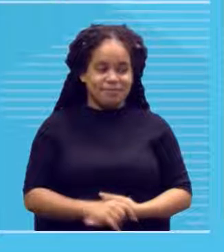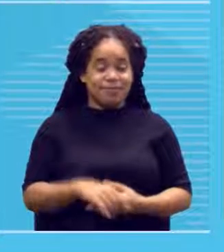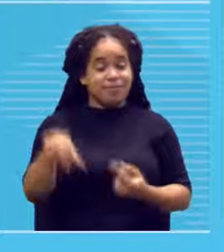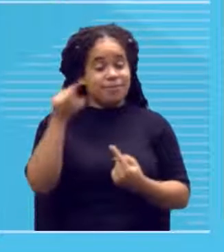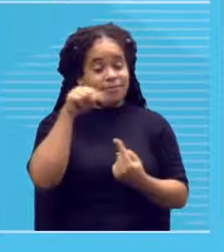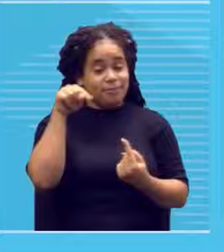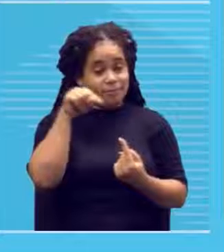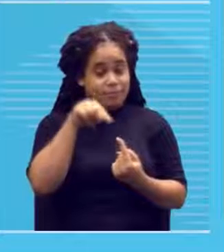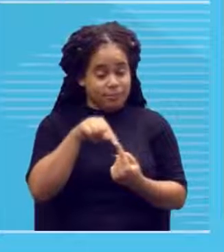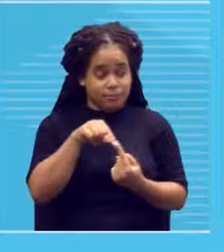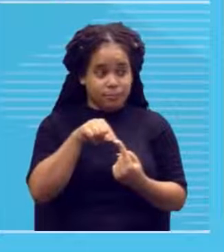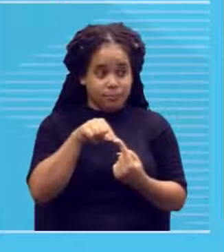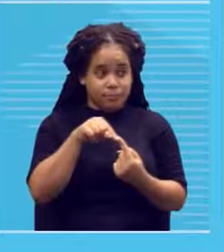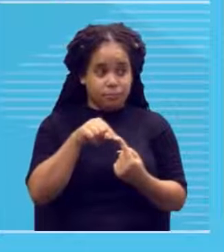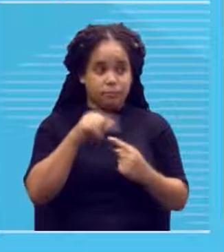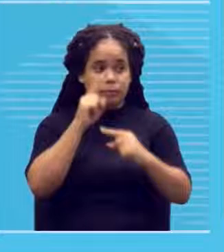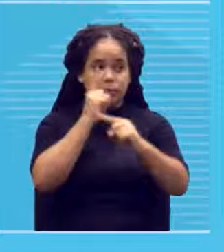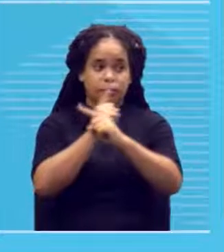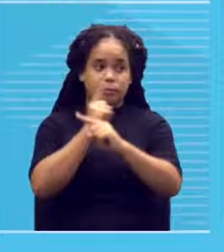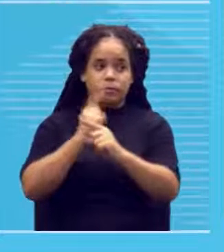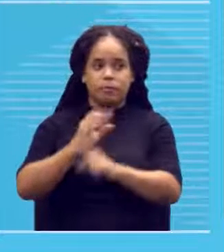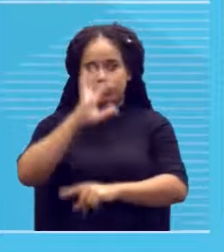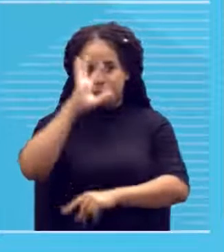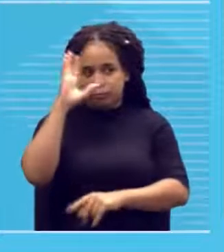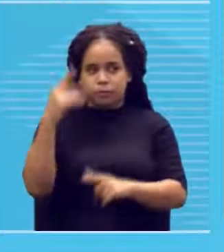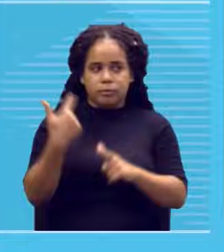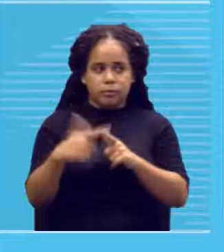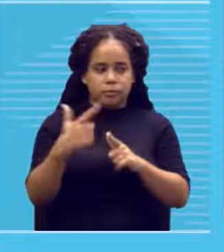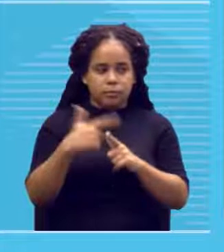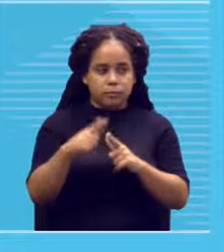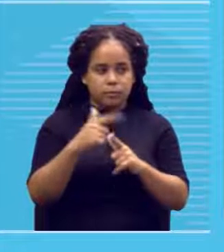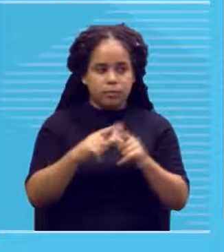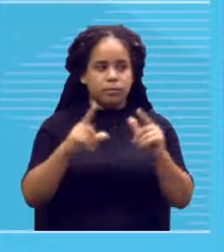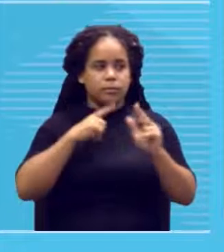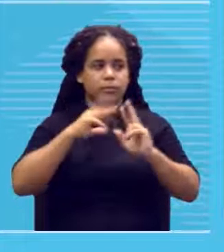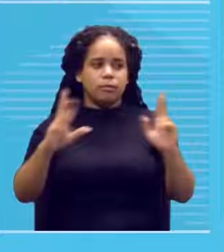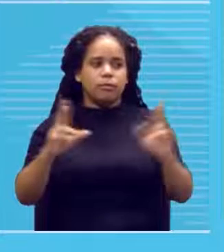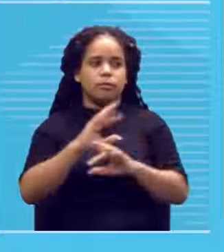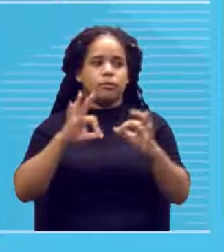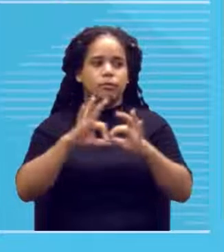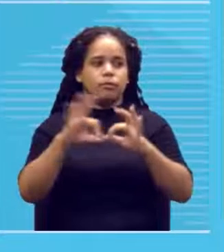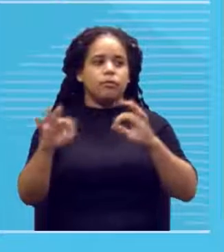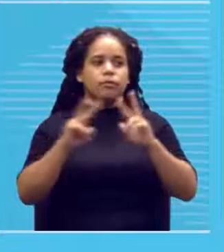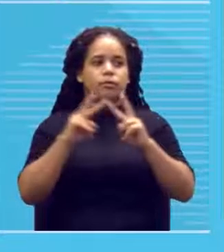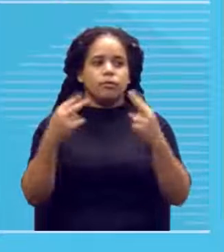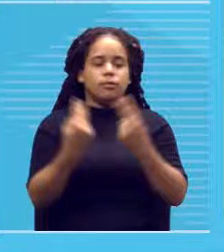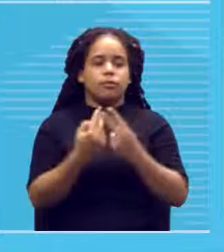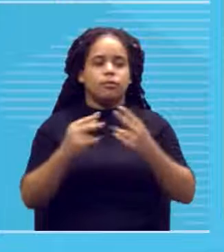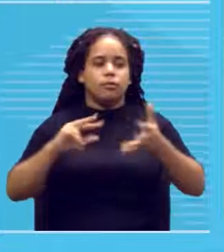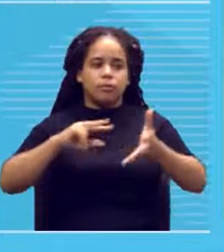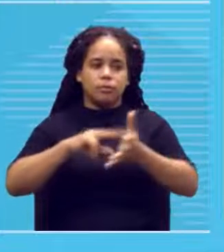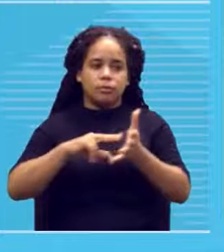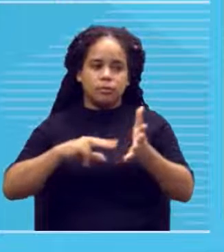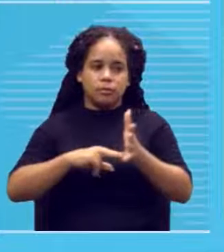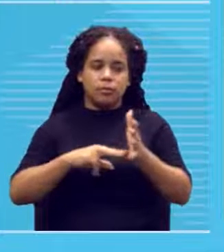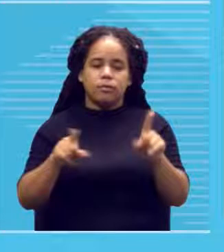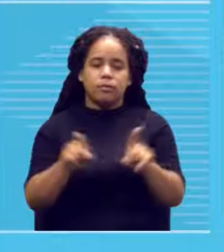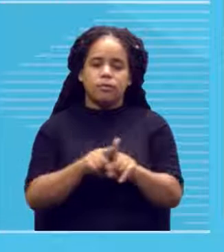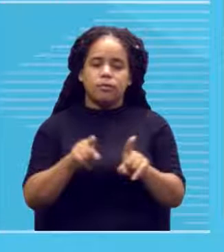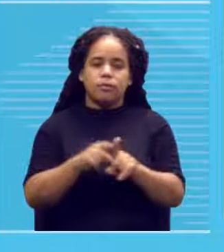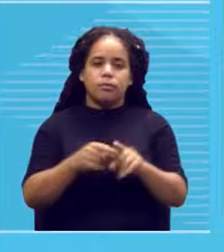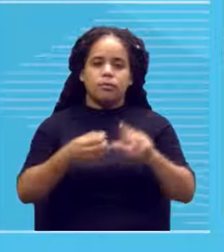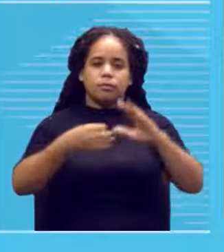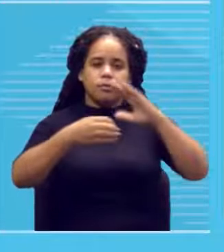objetivo identificar e resolver situações problemas envolvendo medidas de volume de prismas